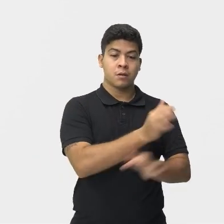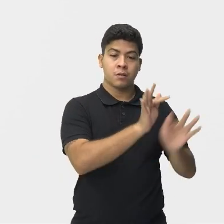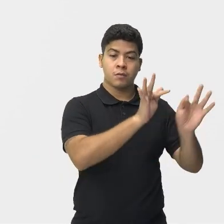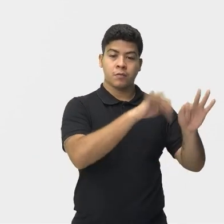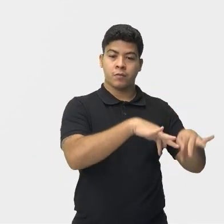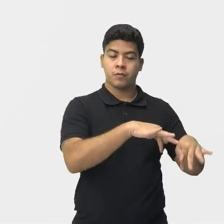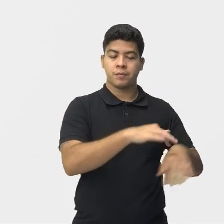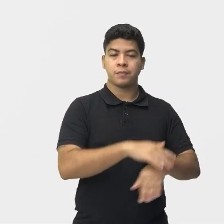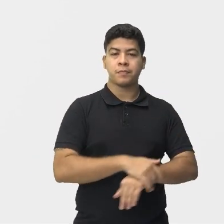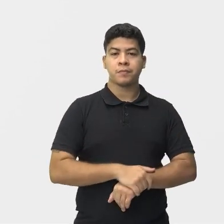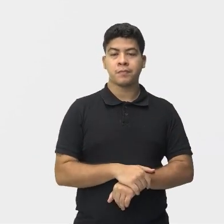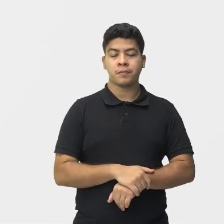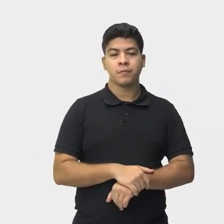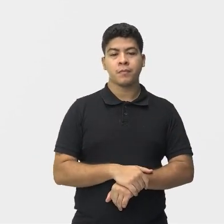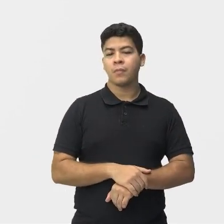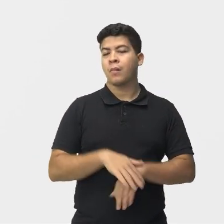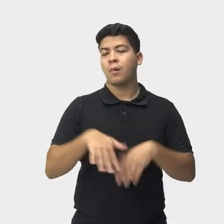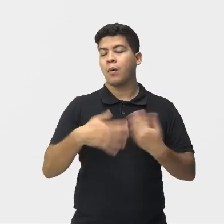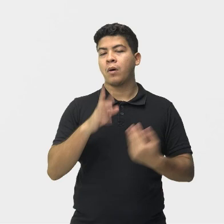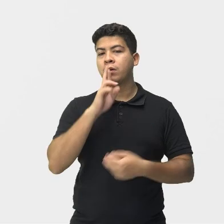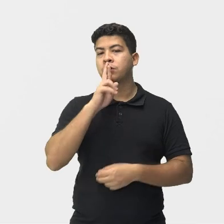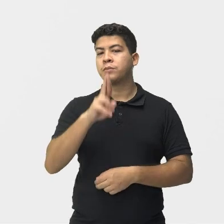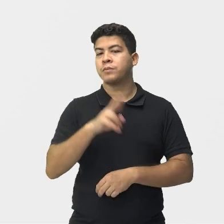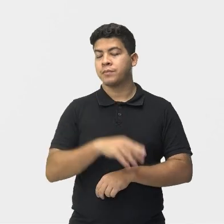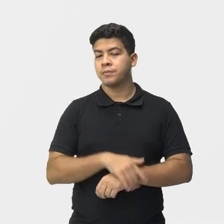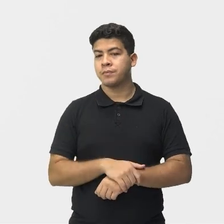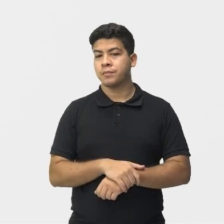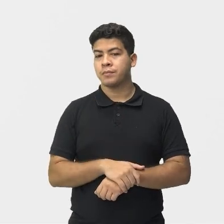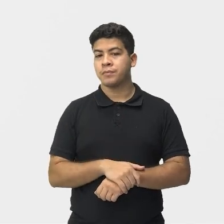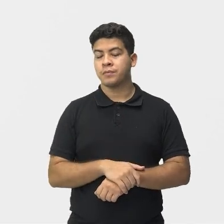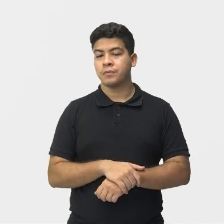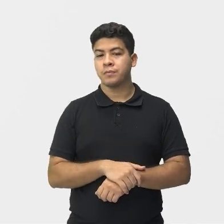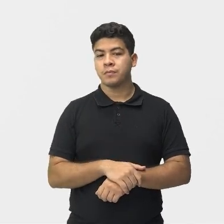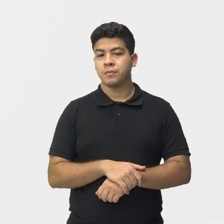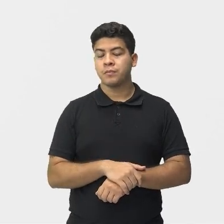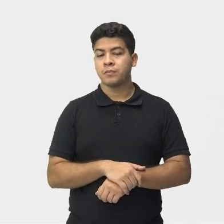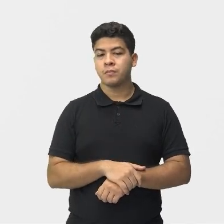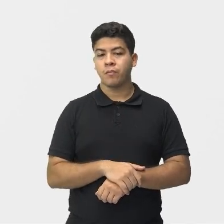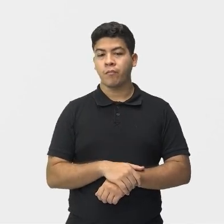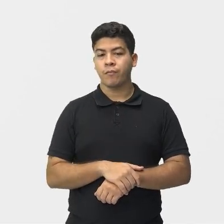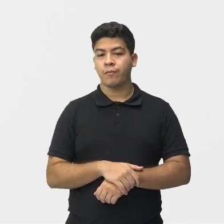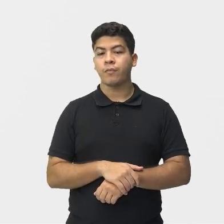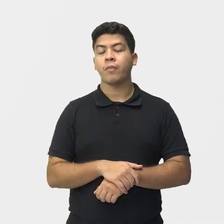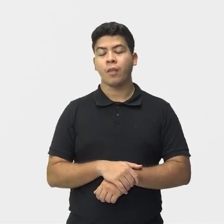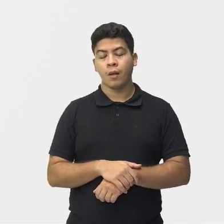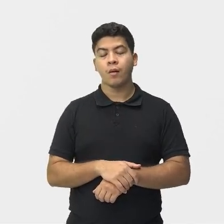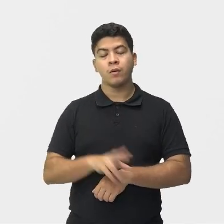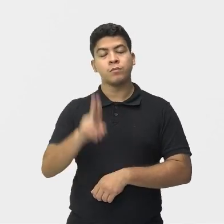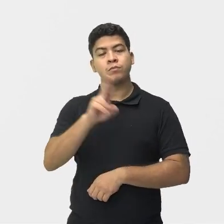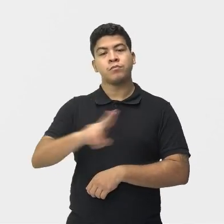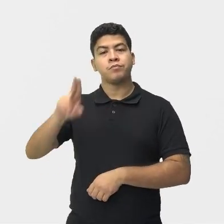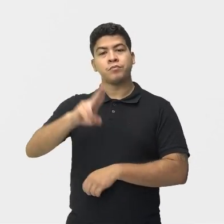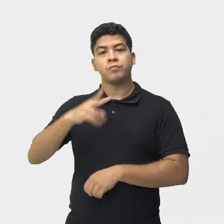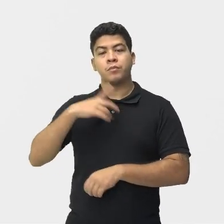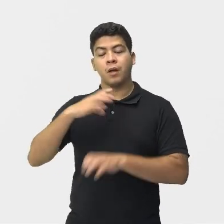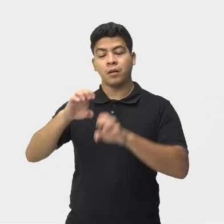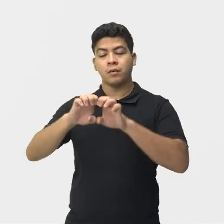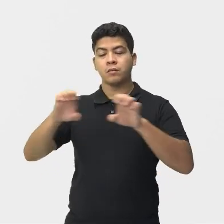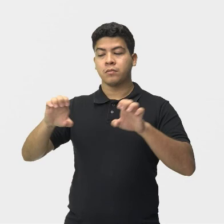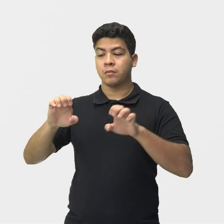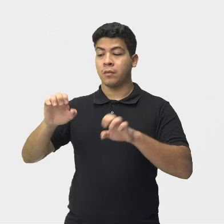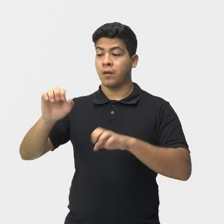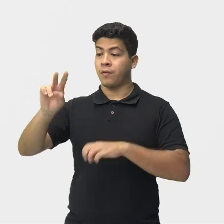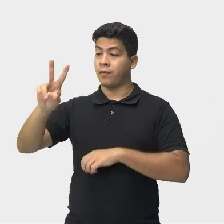aqui na nossa resposta, né, na nossa solução aqui, que é utilizada exatamente essa